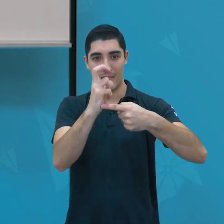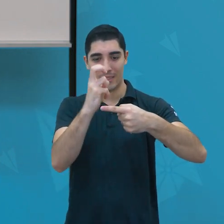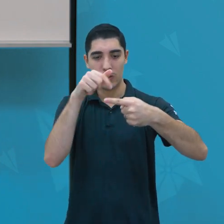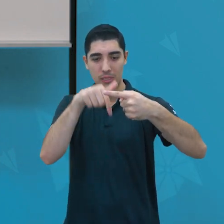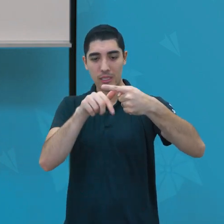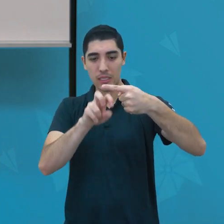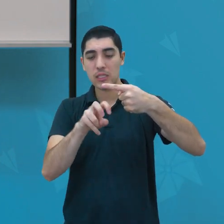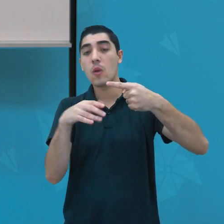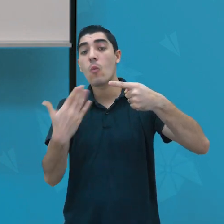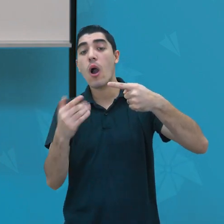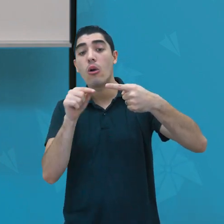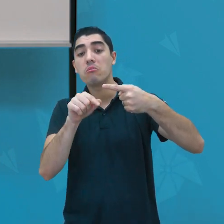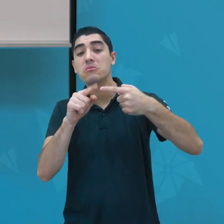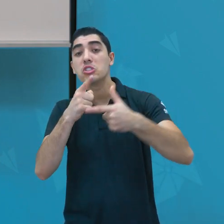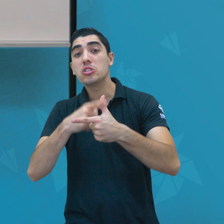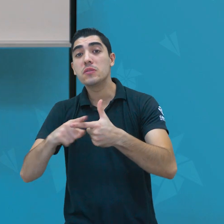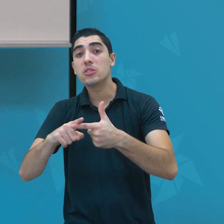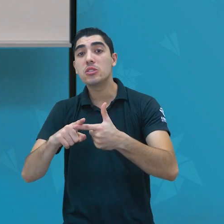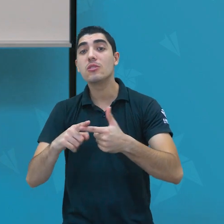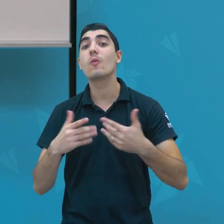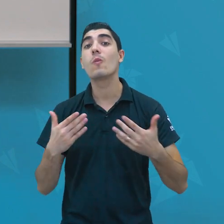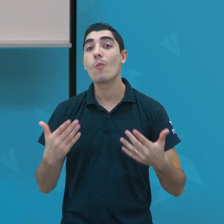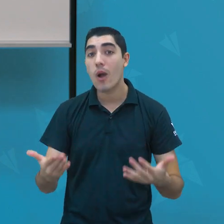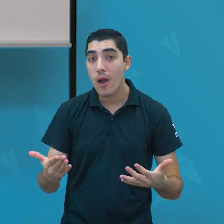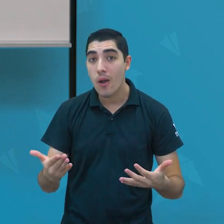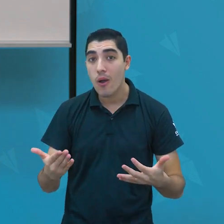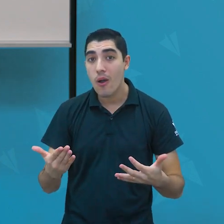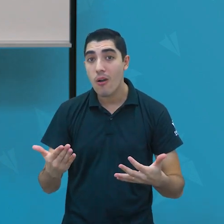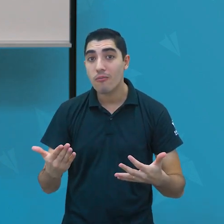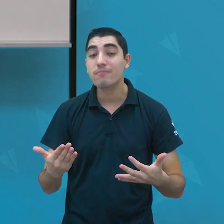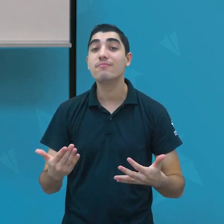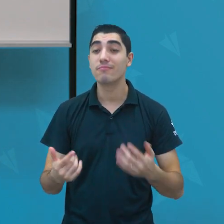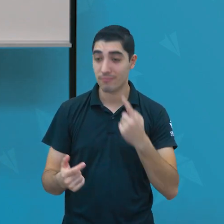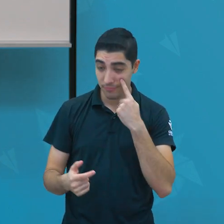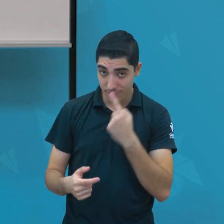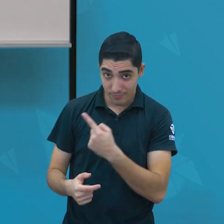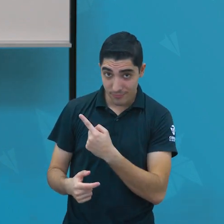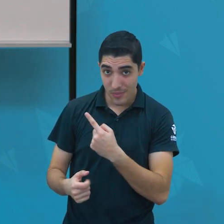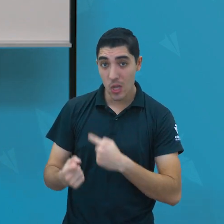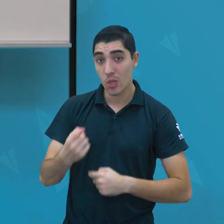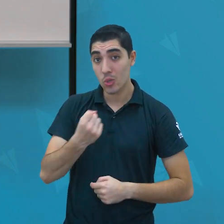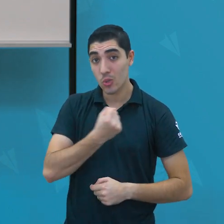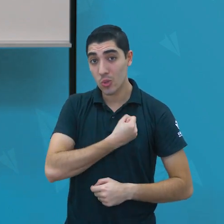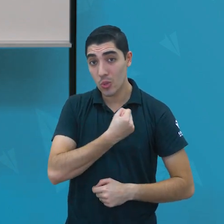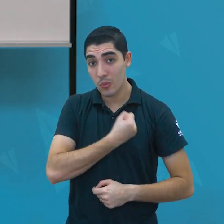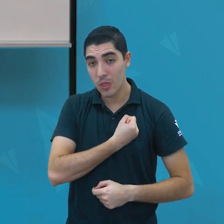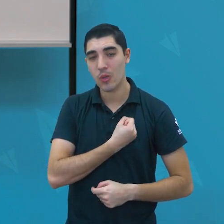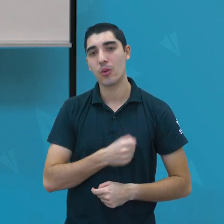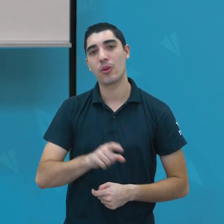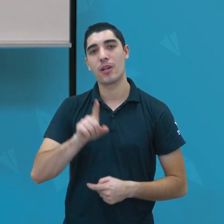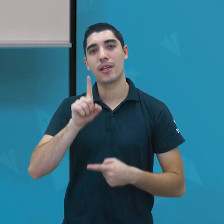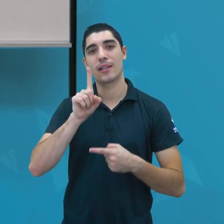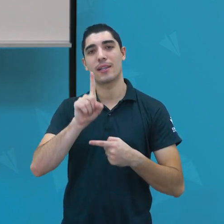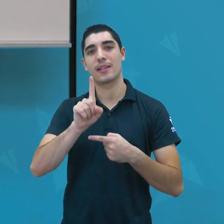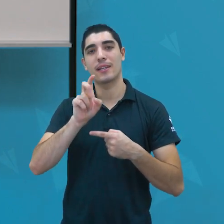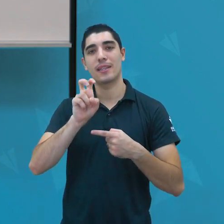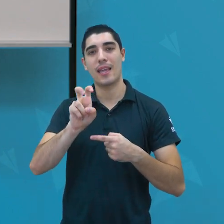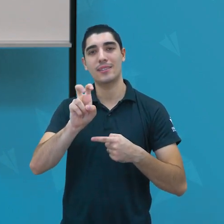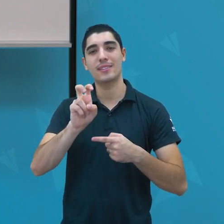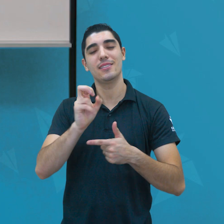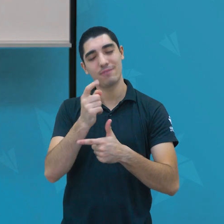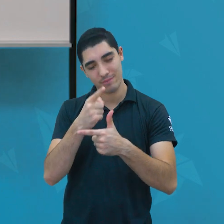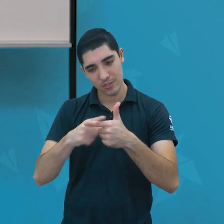o 75? Tá? Nesse caso aqui para a gente é o